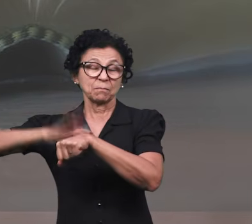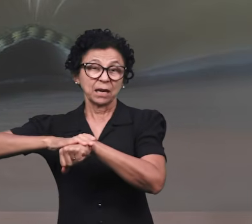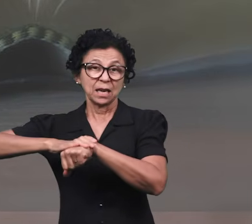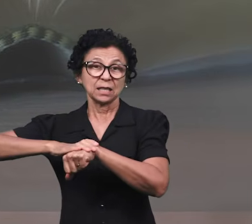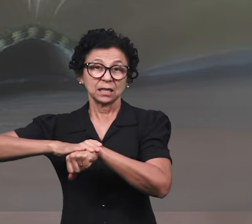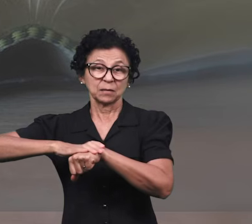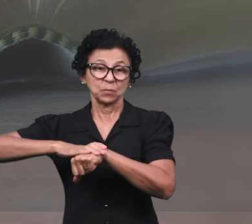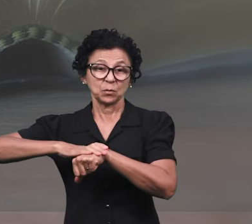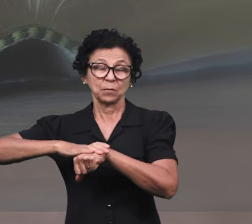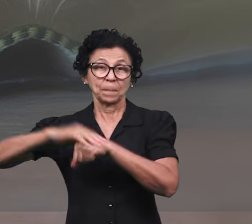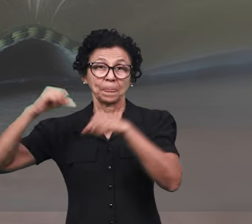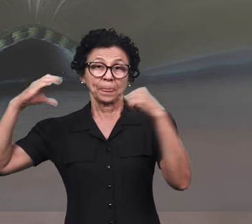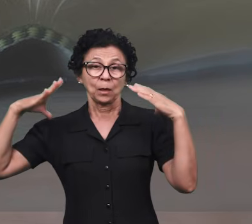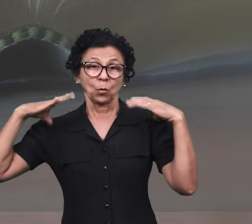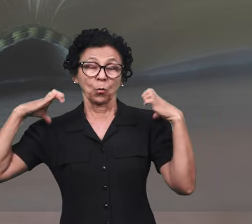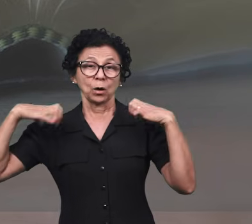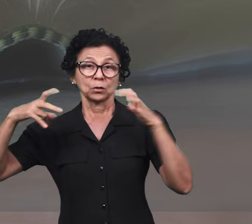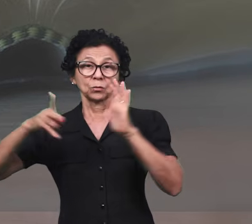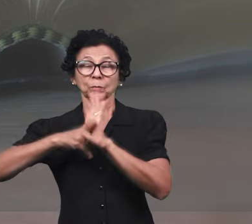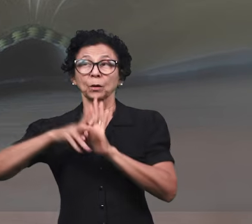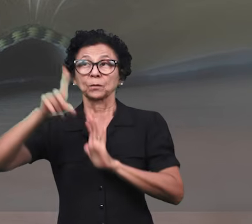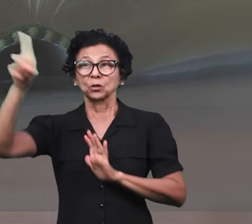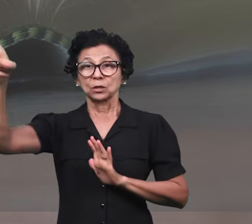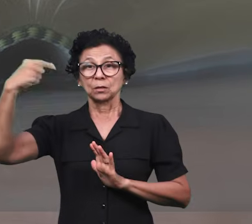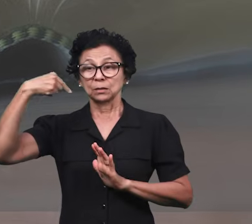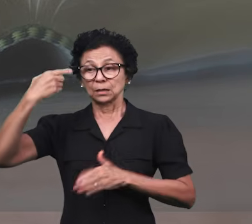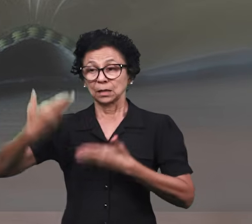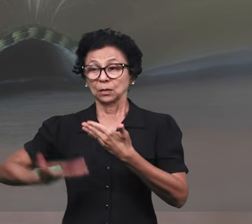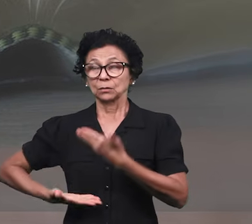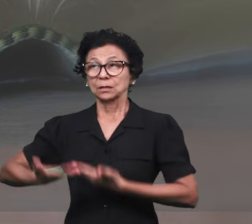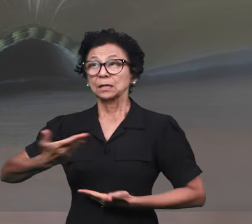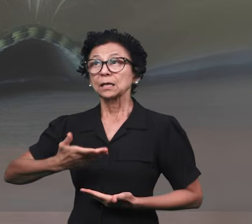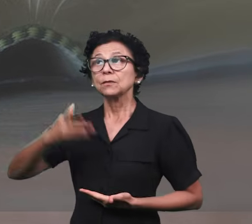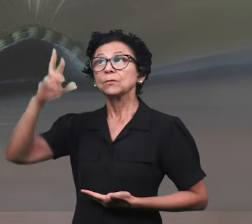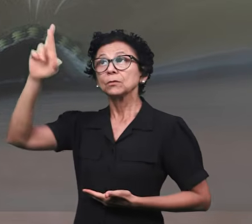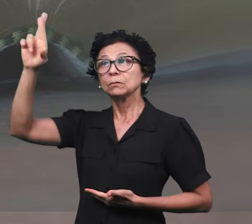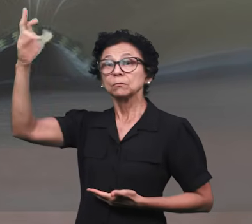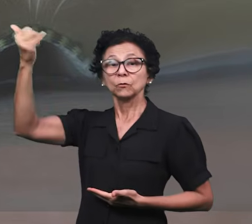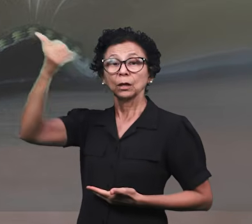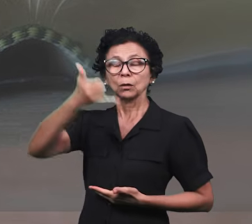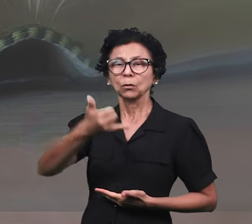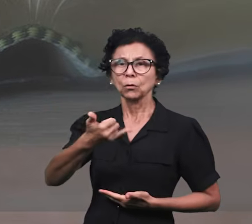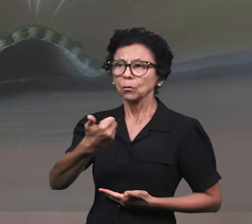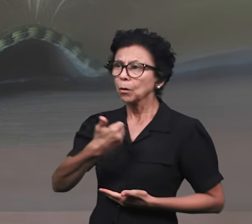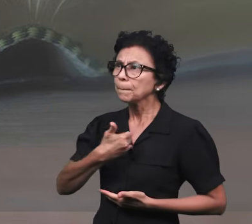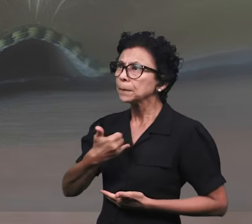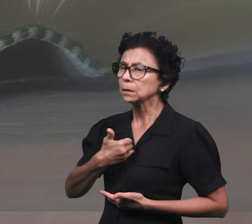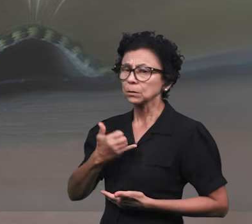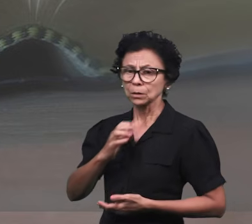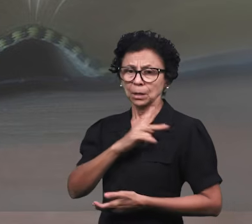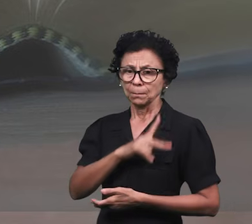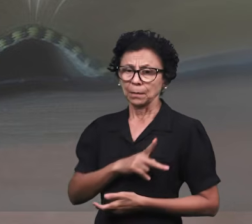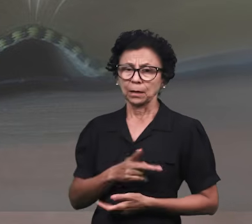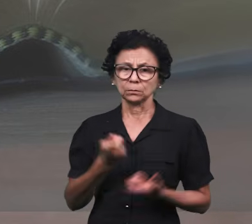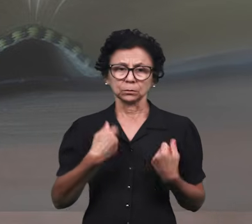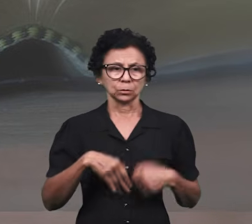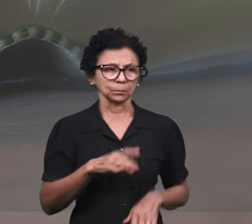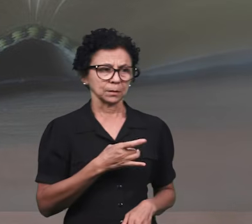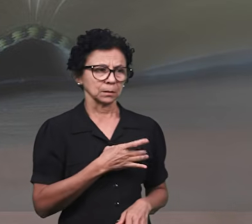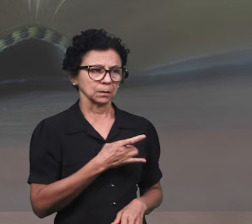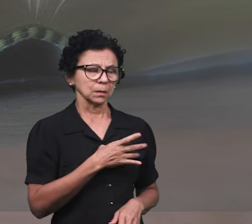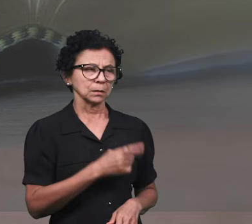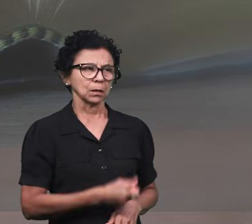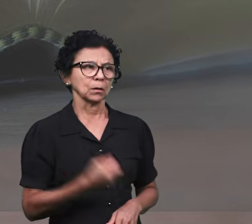quem eu sou e a quem sirvo, esteve comigo dizendo: Paulo, não temas, importa que sejas